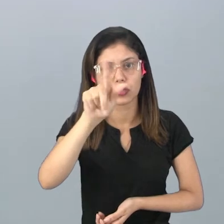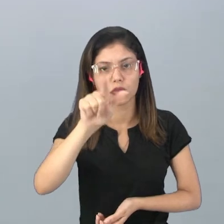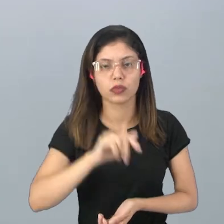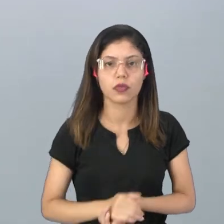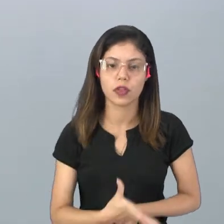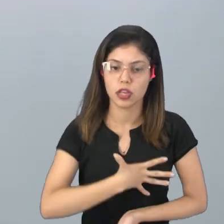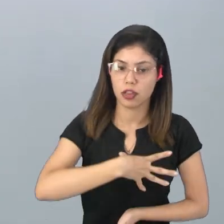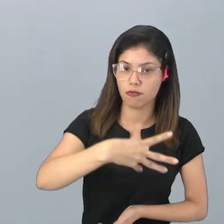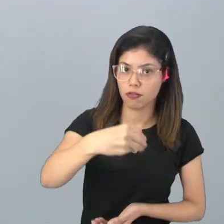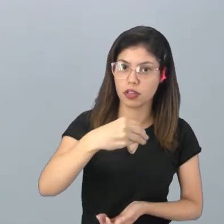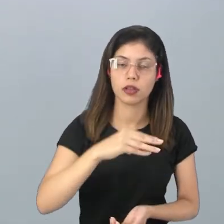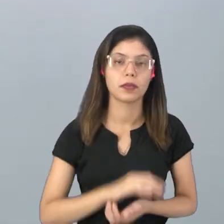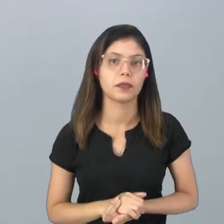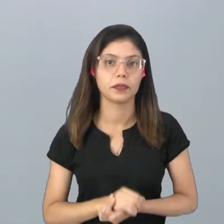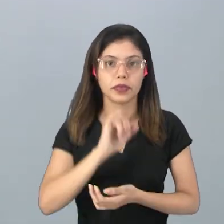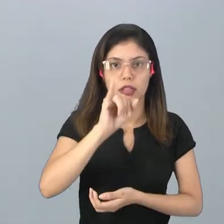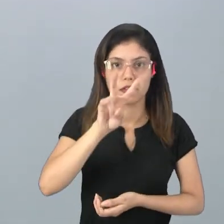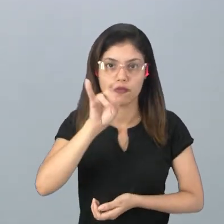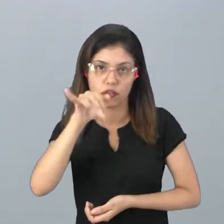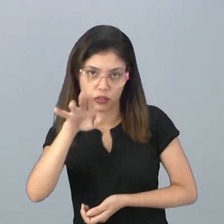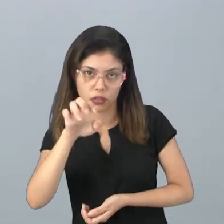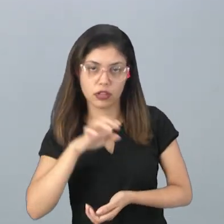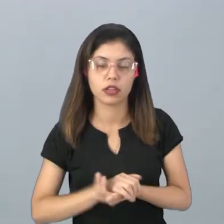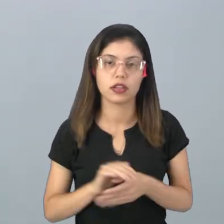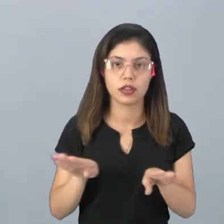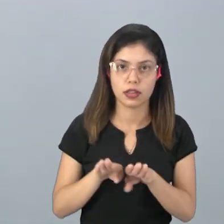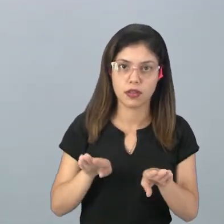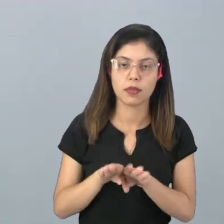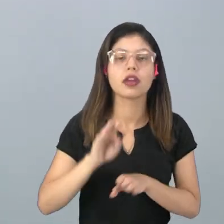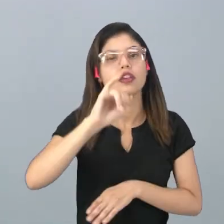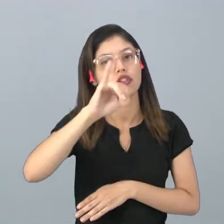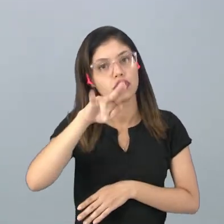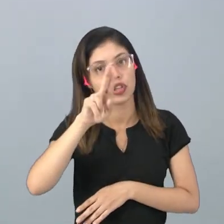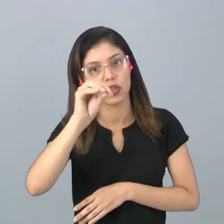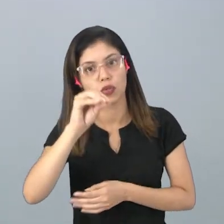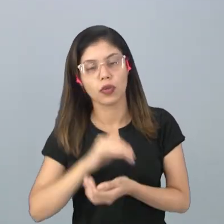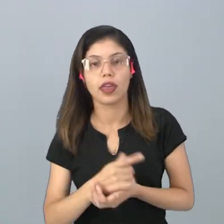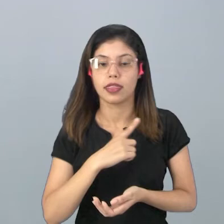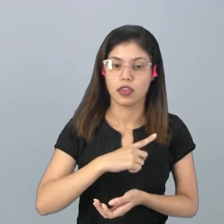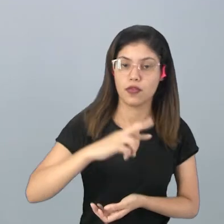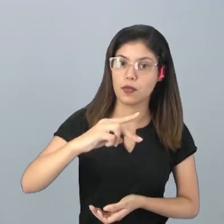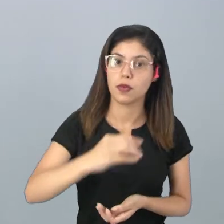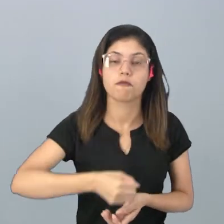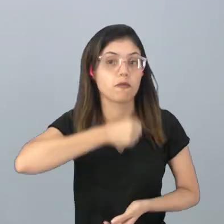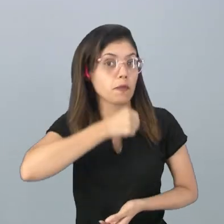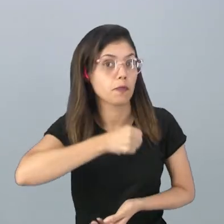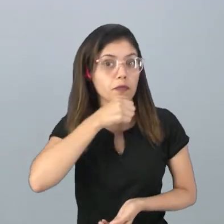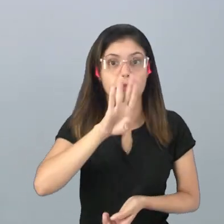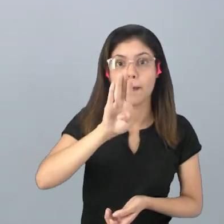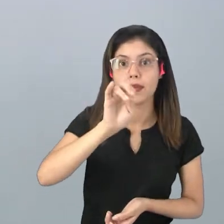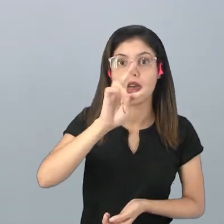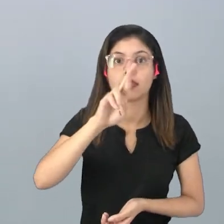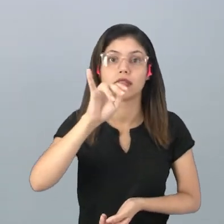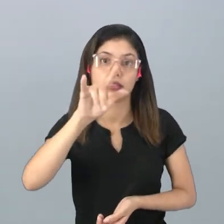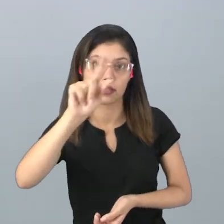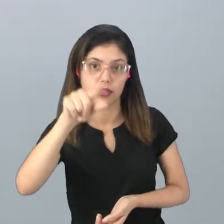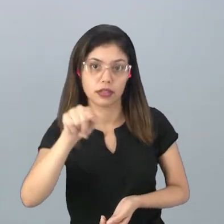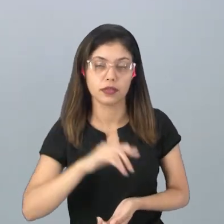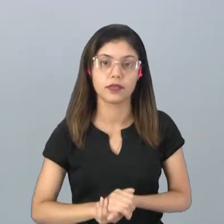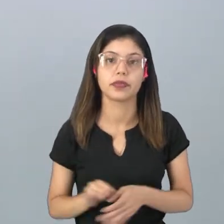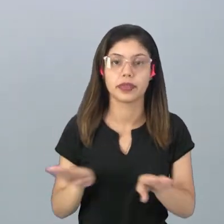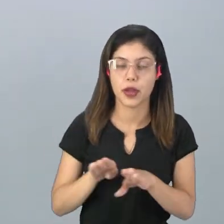Sul? Ele é filho do meio de Ivone Massoge e Genô Bage. E ele tem uma irmã mais velha,